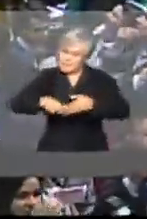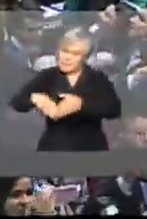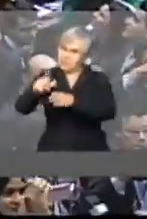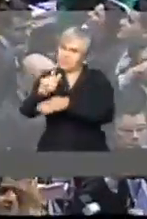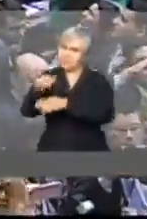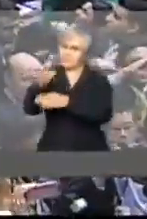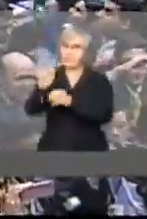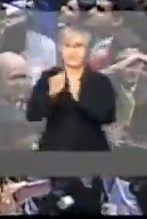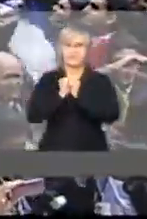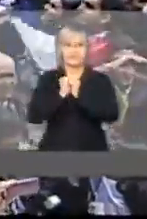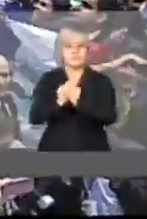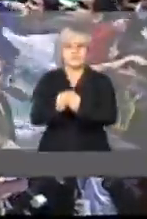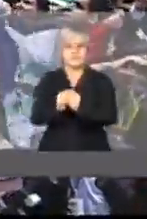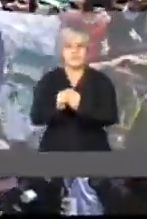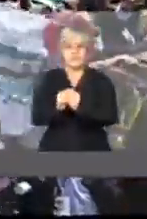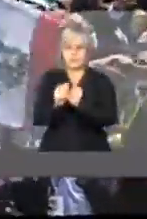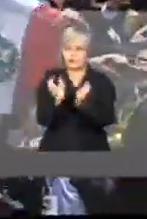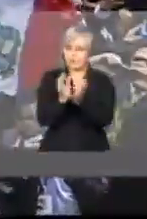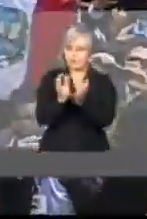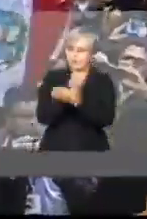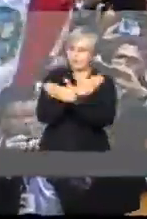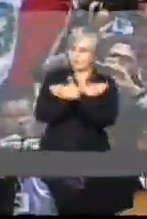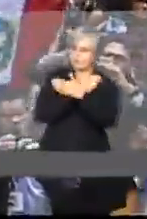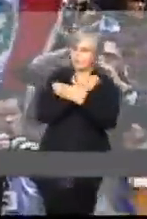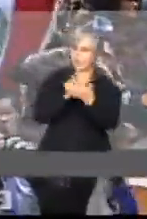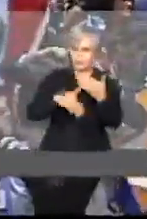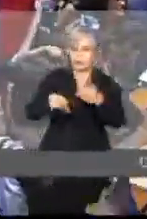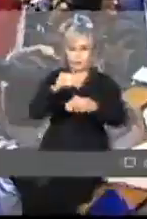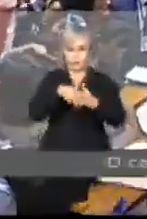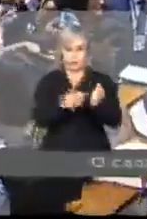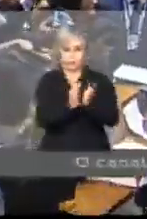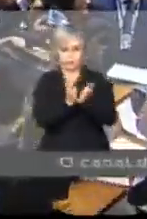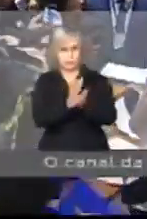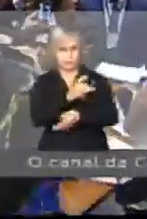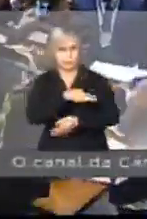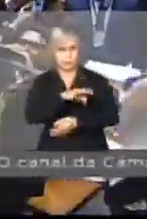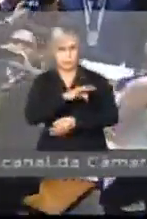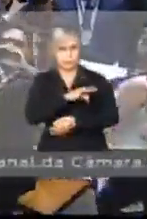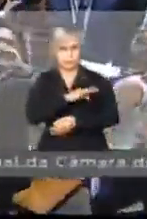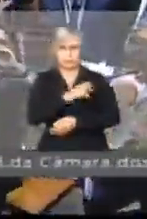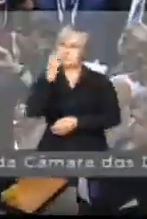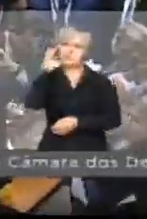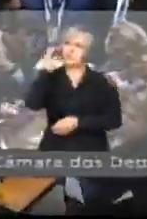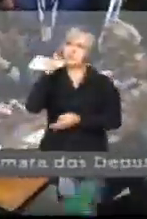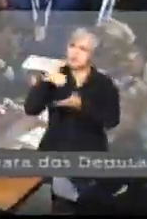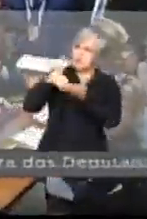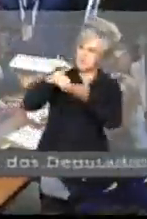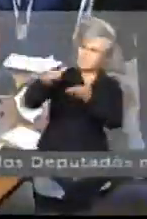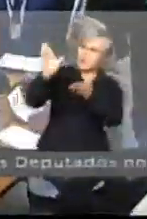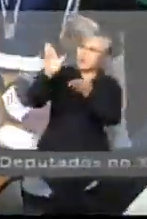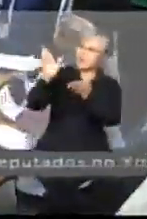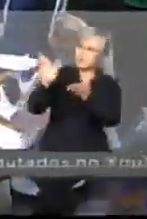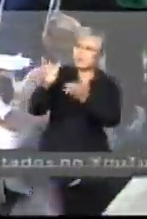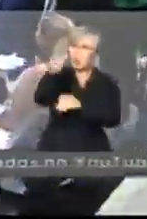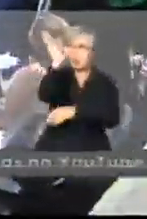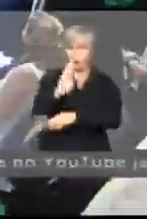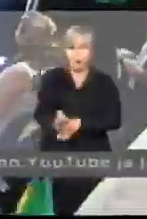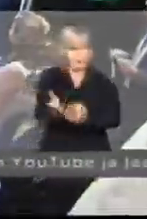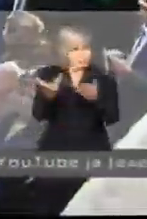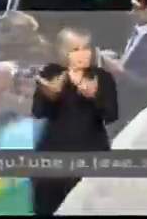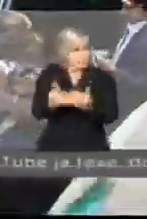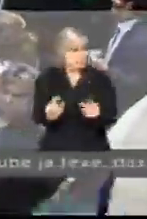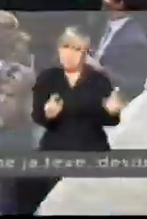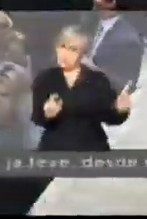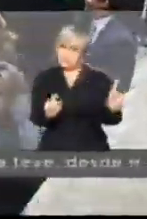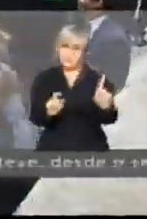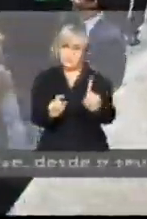Lula junto e os vagabundos do PT. Dilma, vai embora que o Brasil não